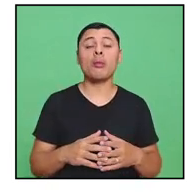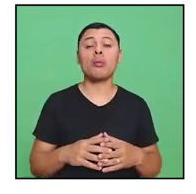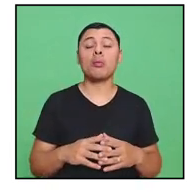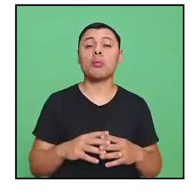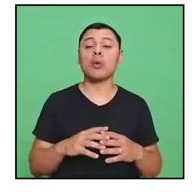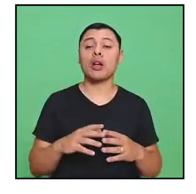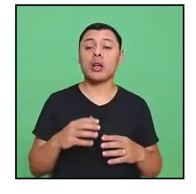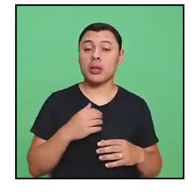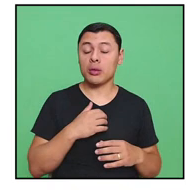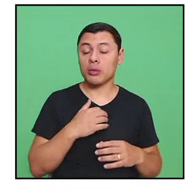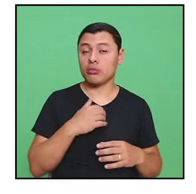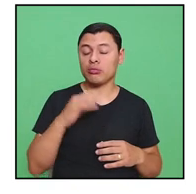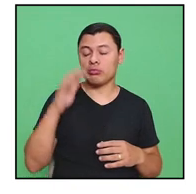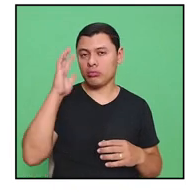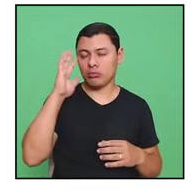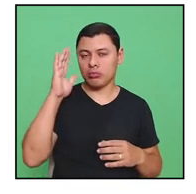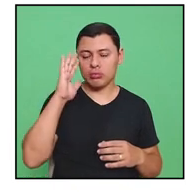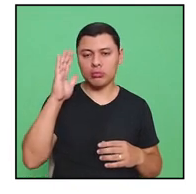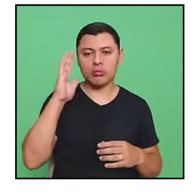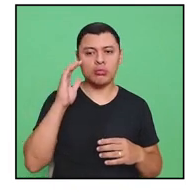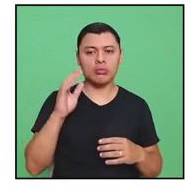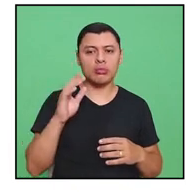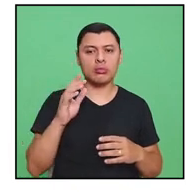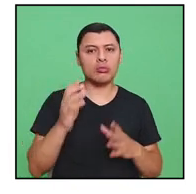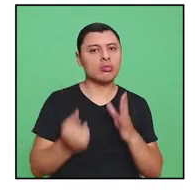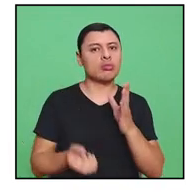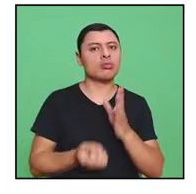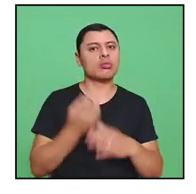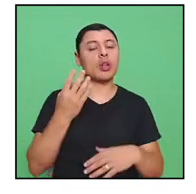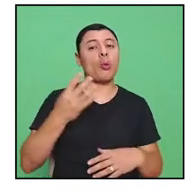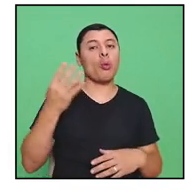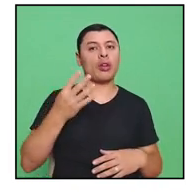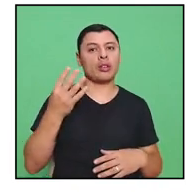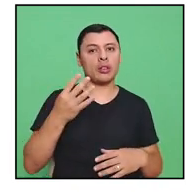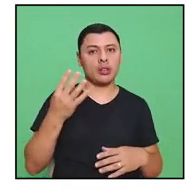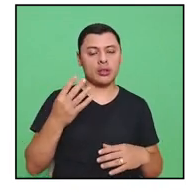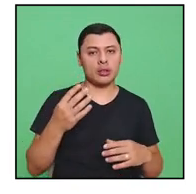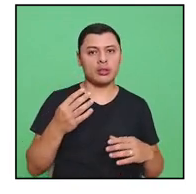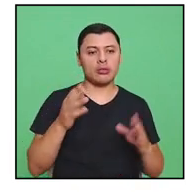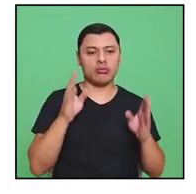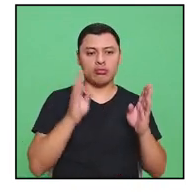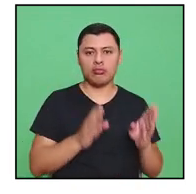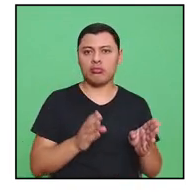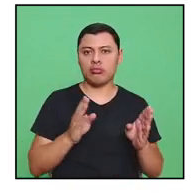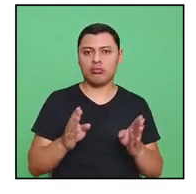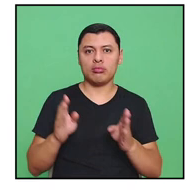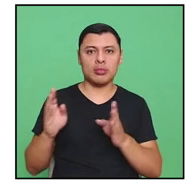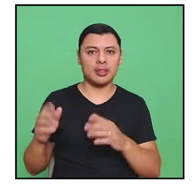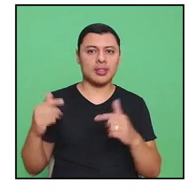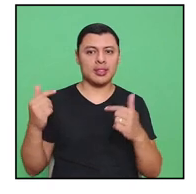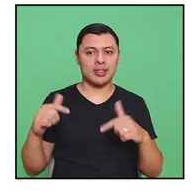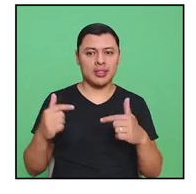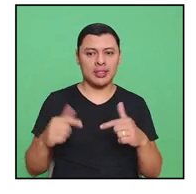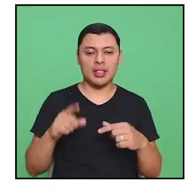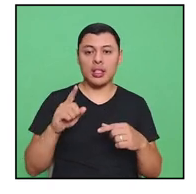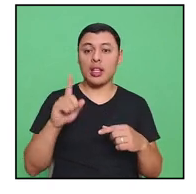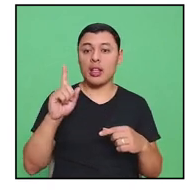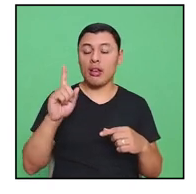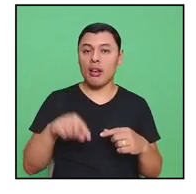eu pensei em emitir essa quarta série de trabalhos criadas como tokens não